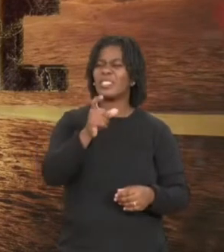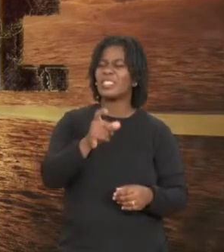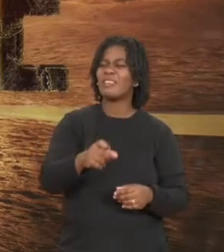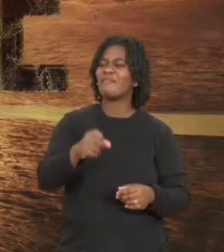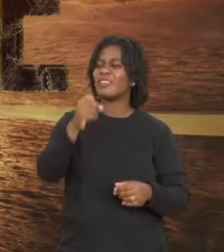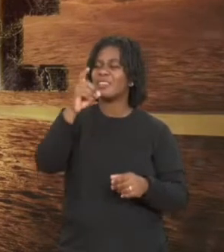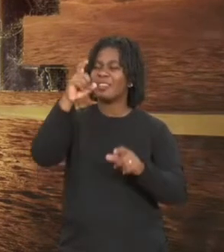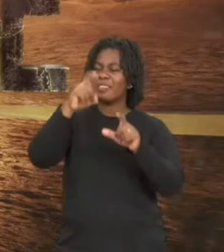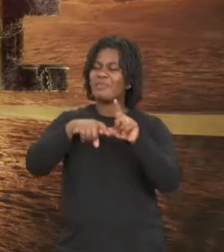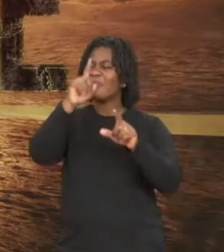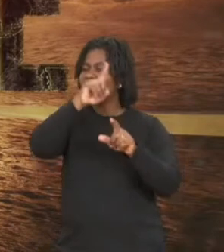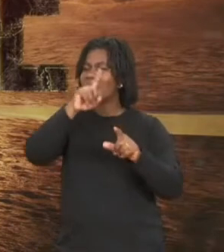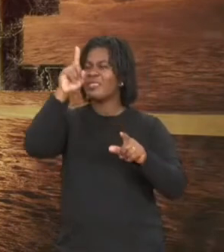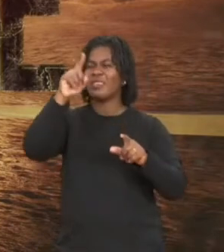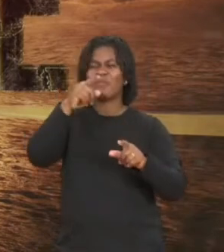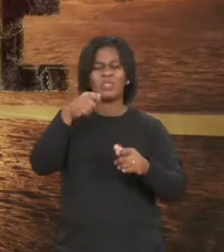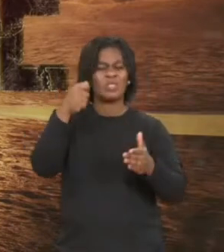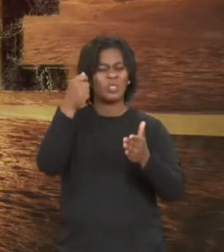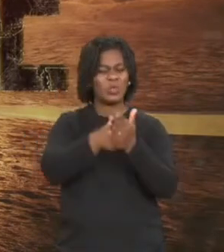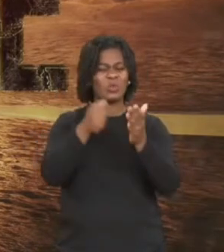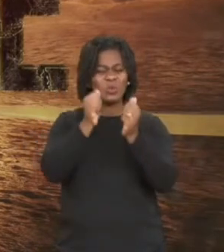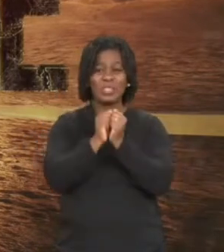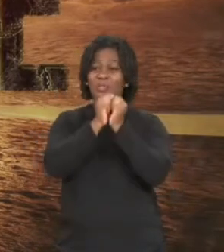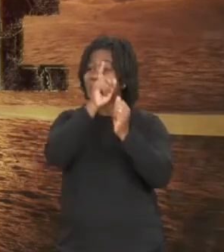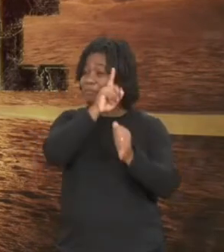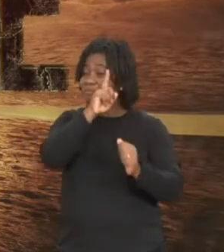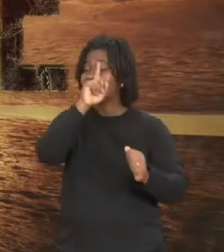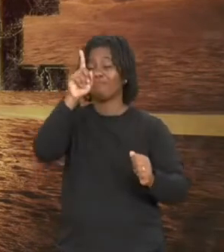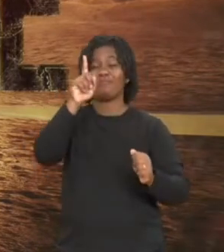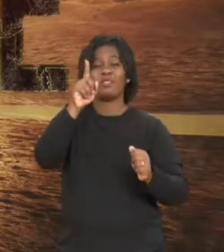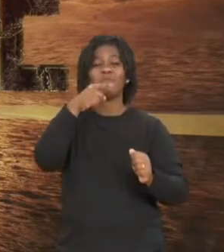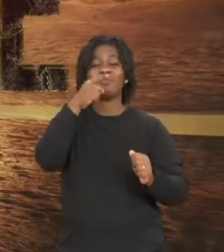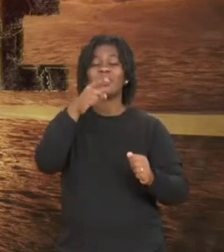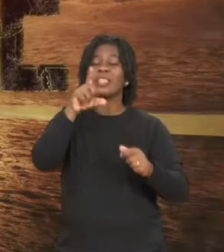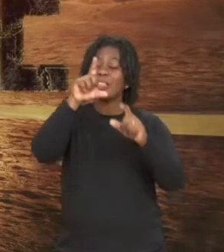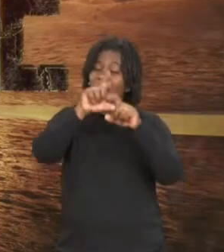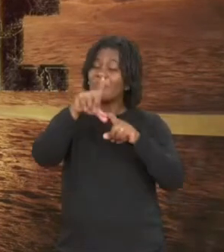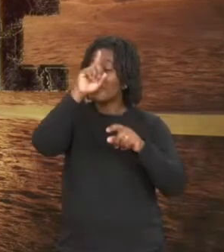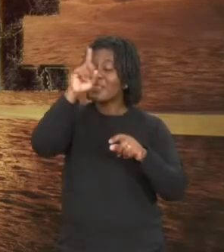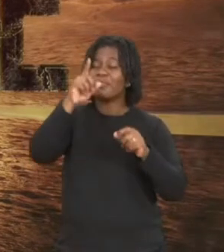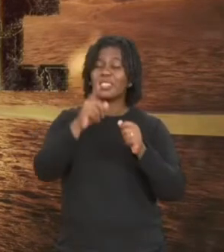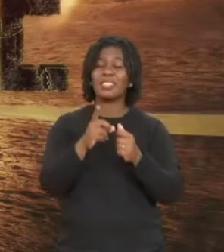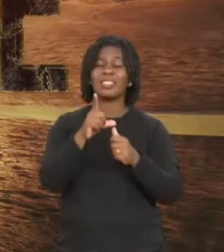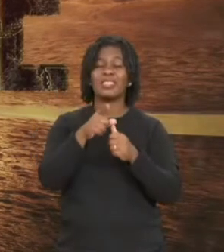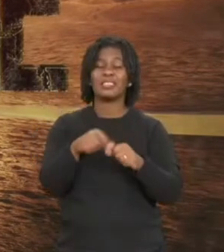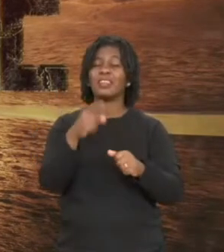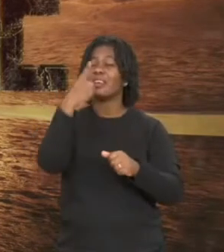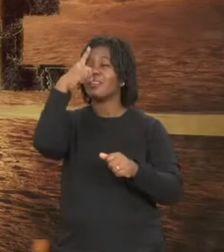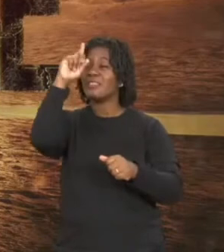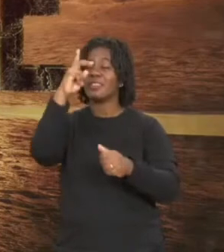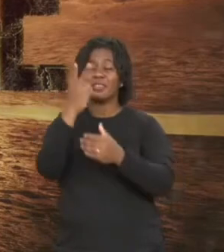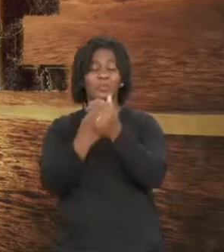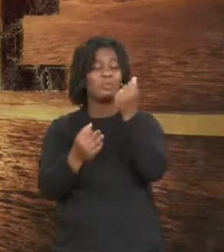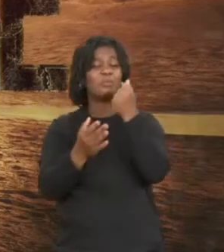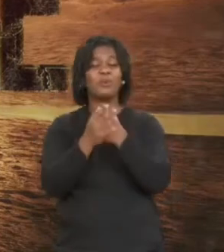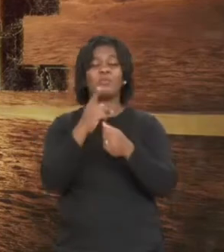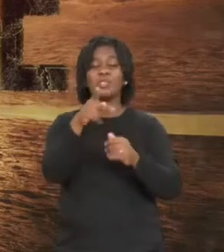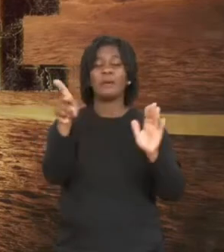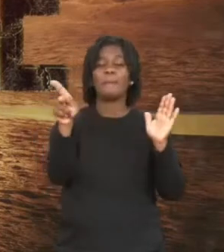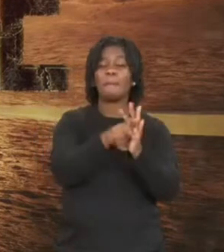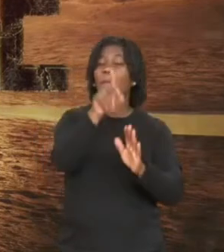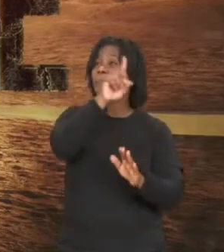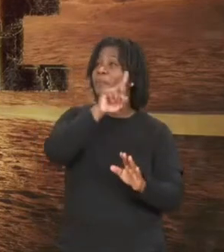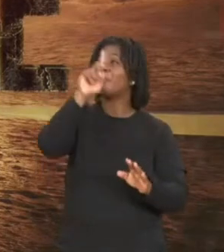não luta sem ele. Você depende dele. Conta com ele. Está na mão dele. É dele.